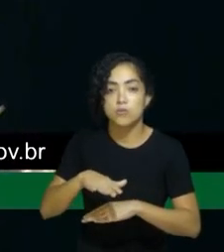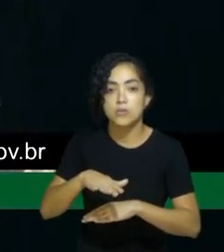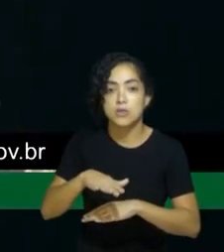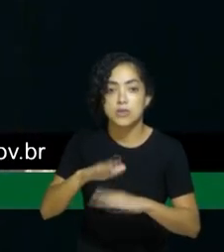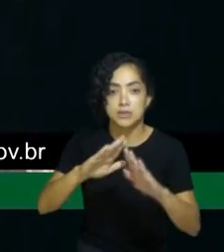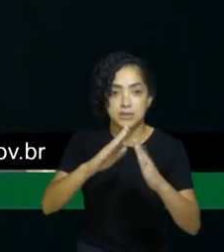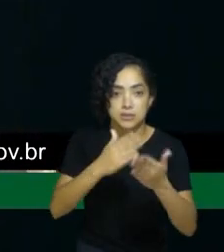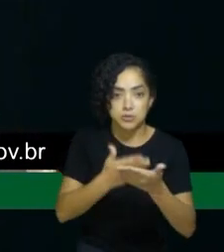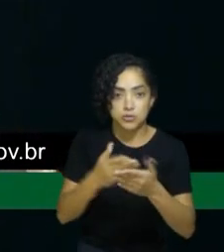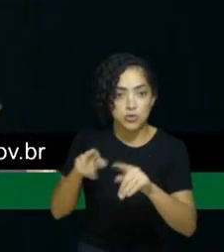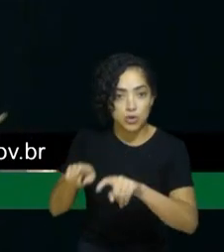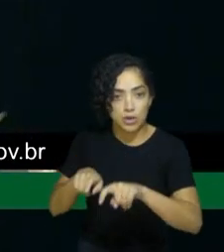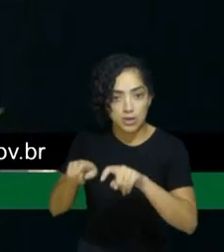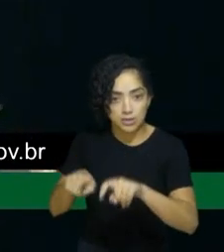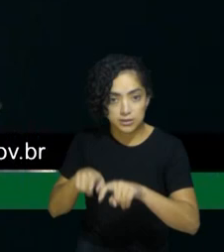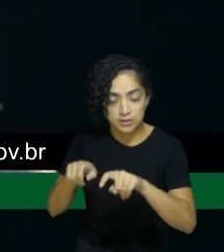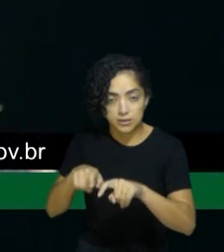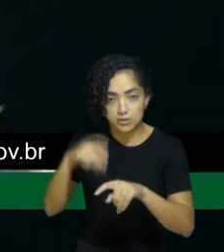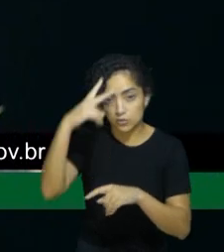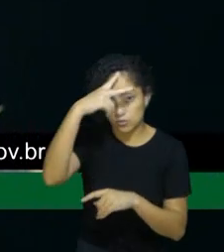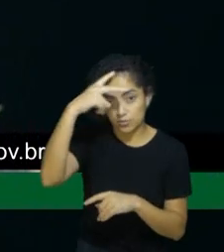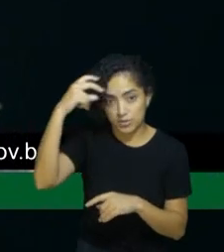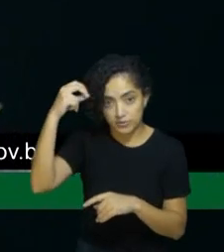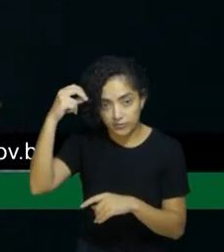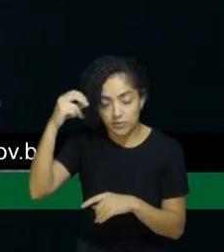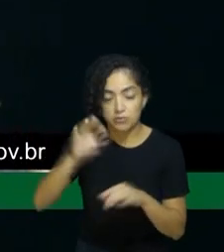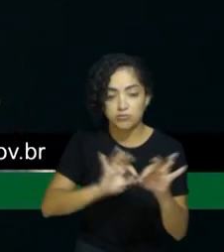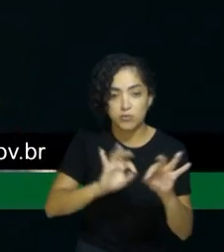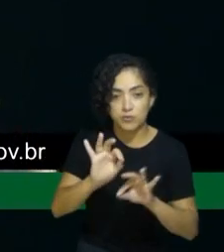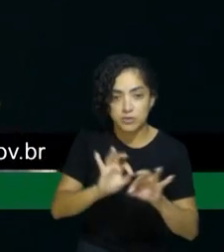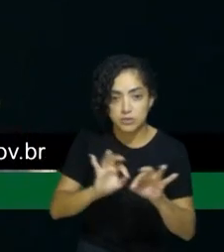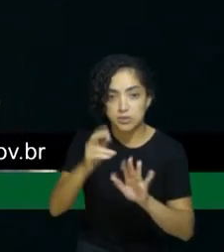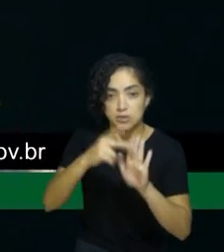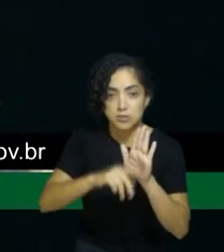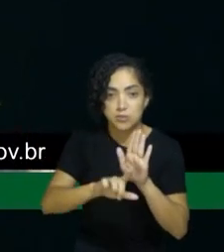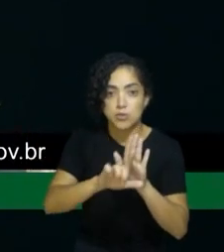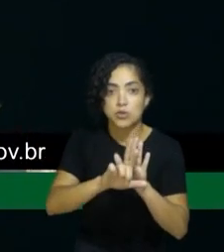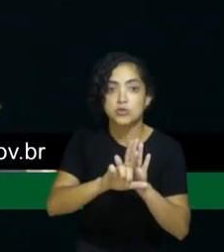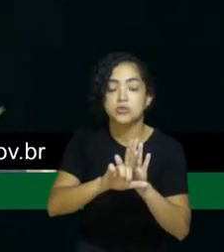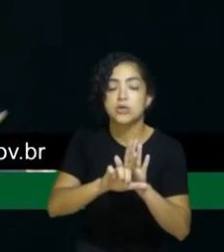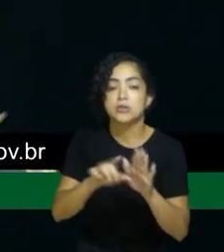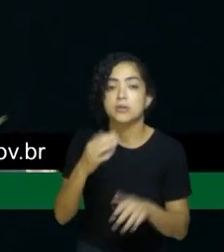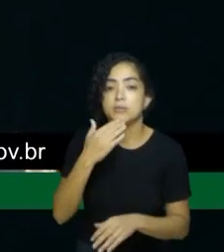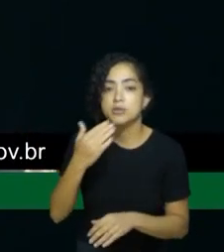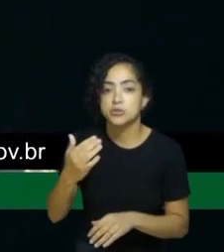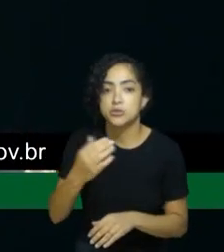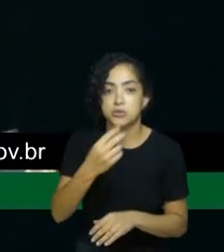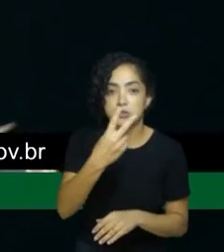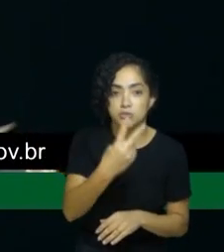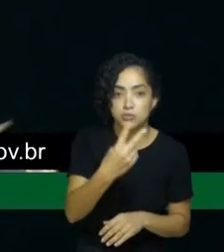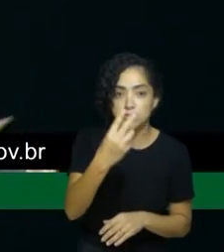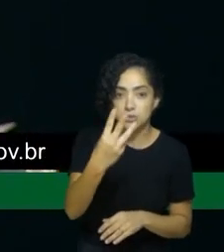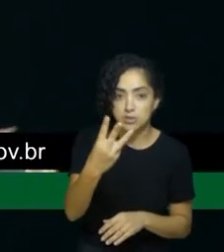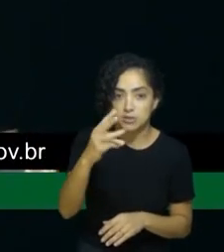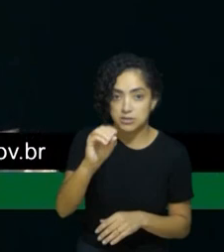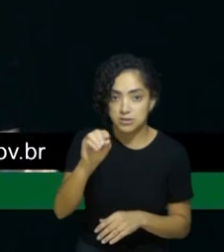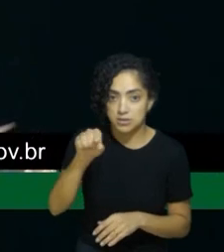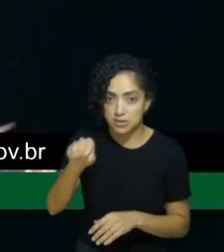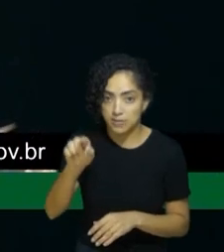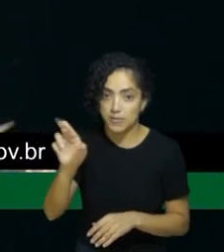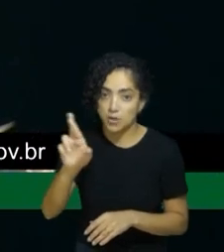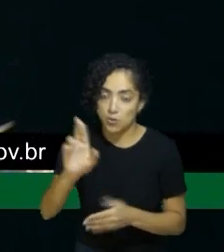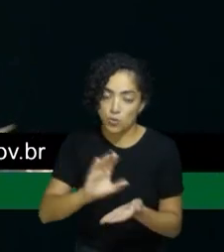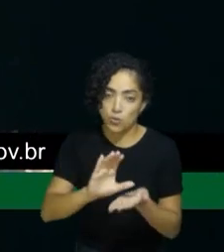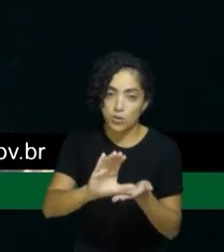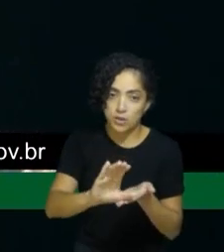agrícola o prefeito vai realizar alguns projetos também a pedido do vereador Jovino R 230.000 Rua